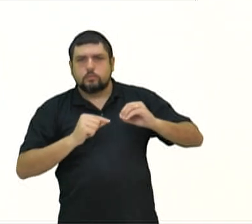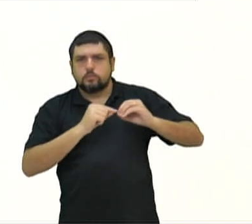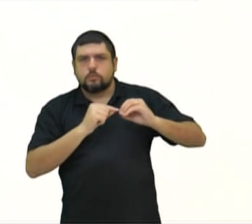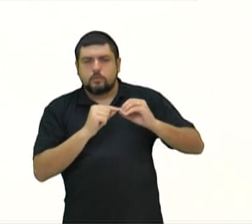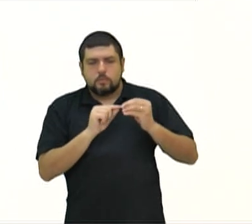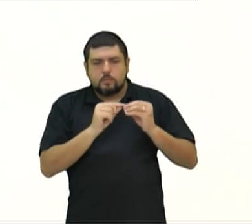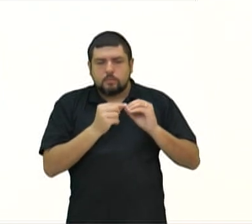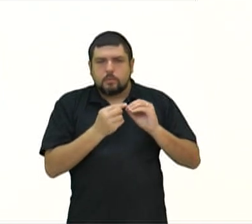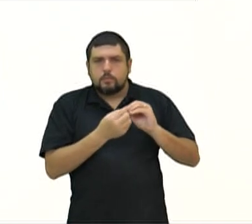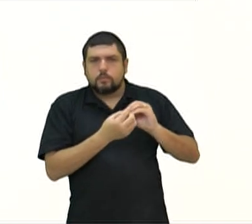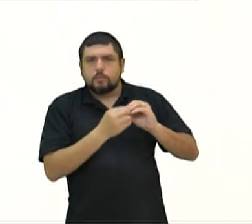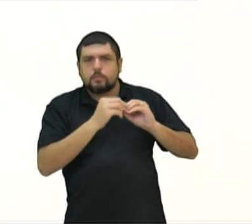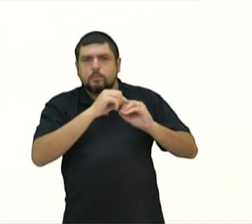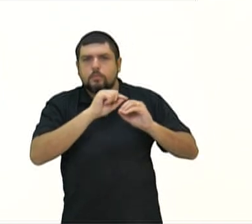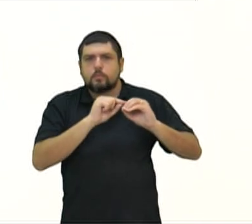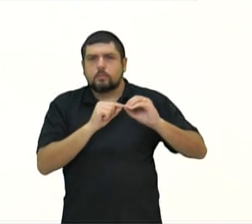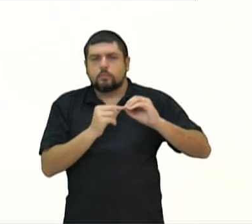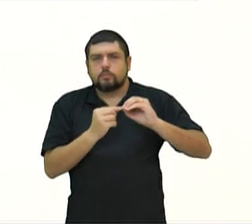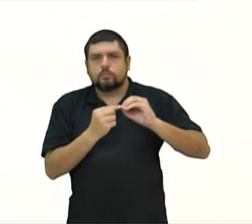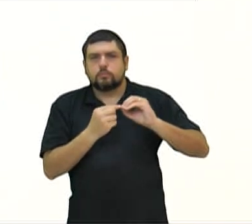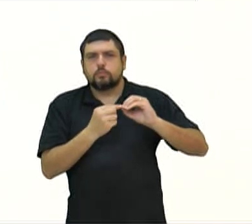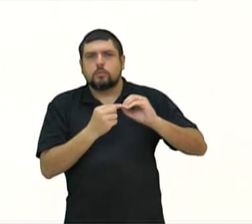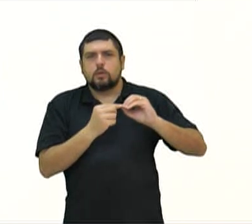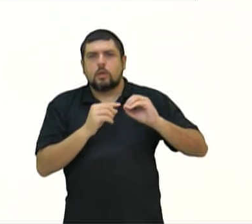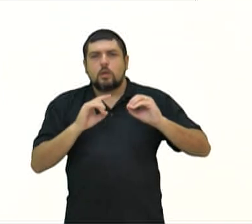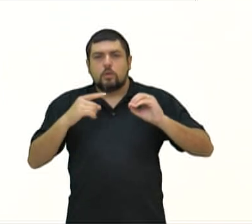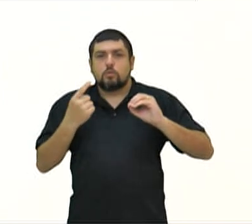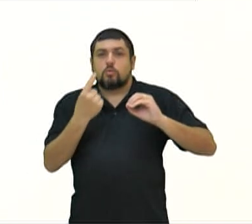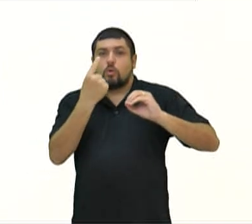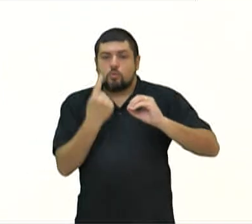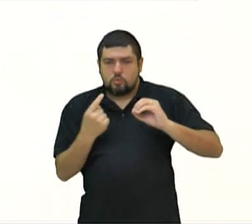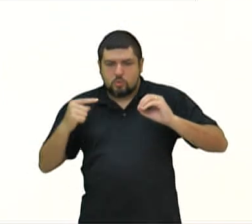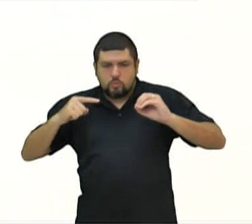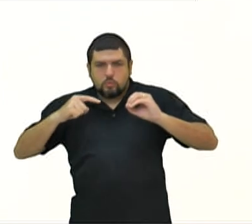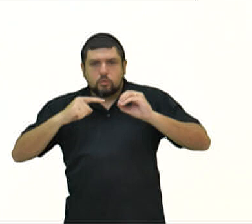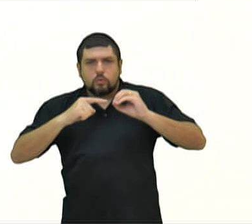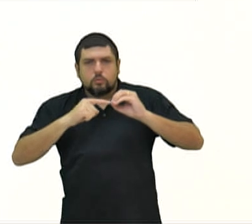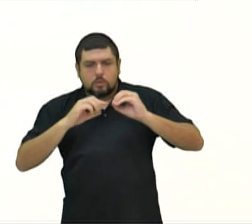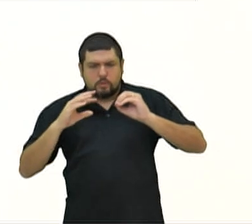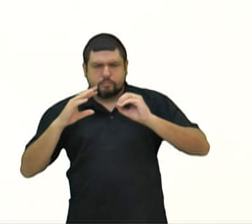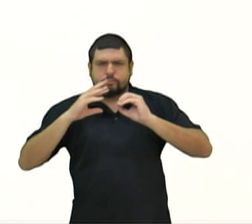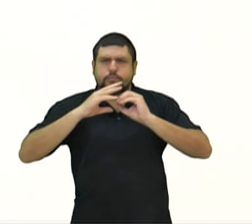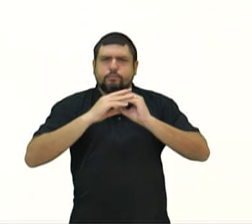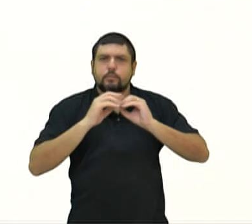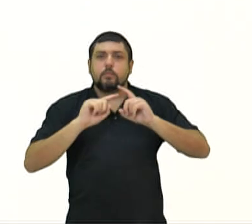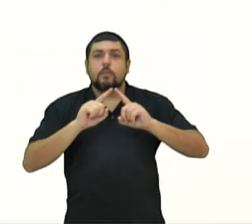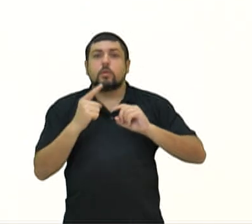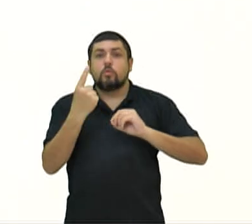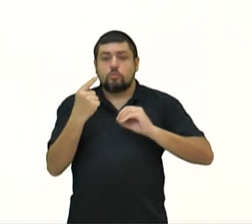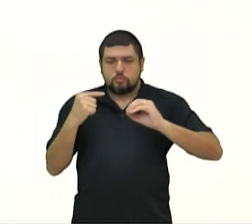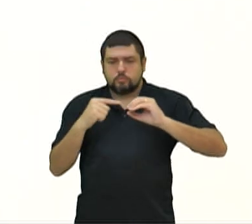nas outras. Então, portanto, somente um espermatozoide vai fecundar o óvulo, né?